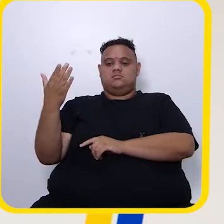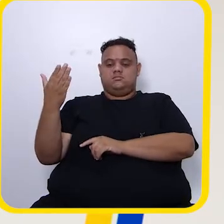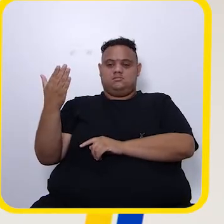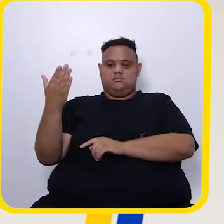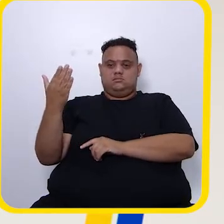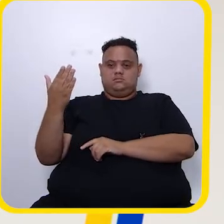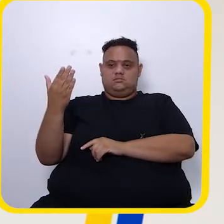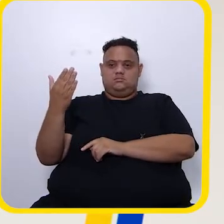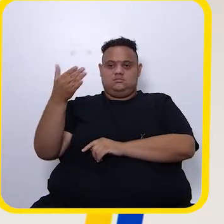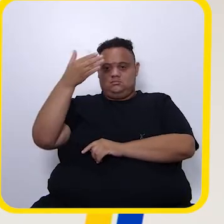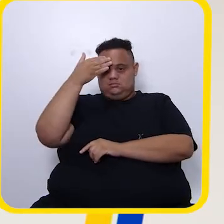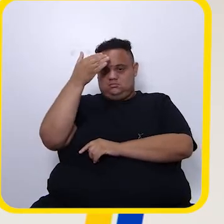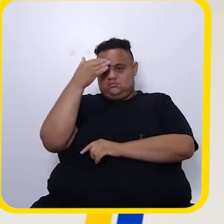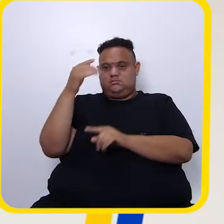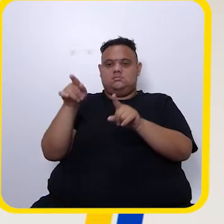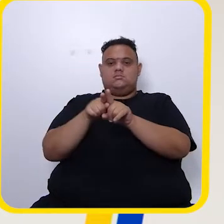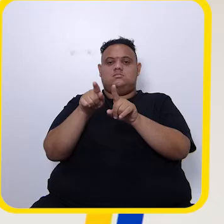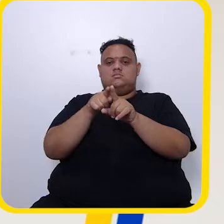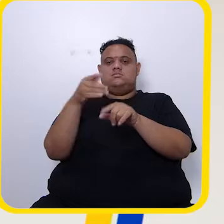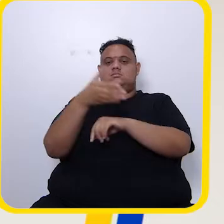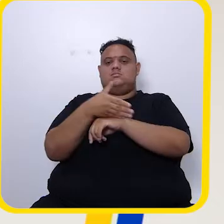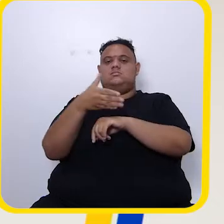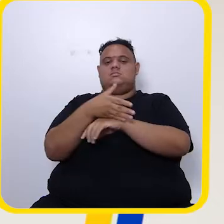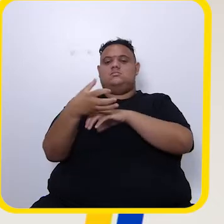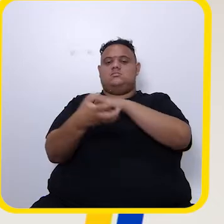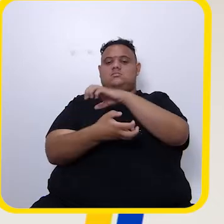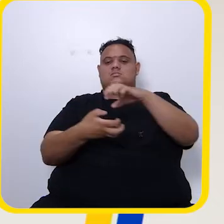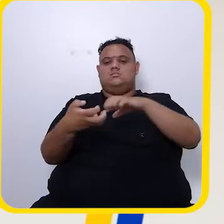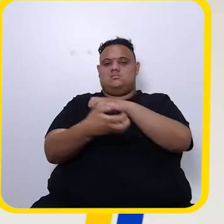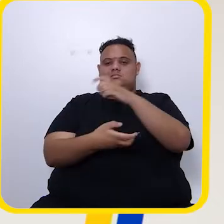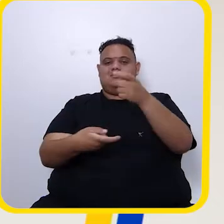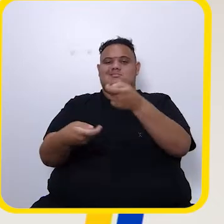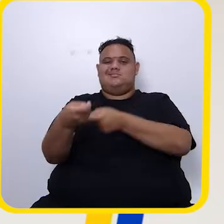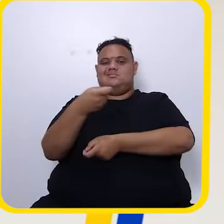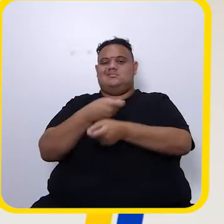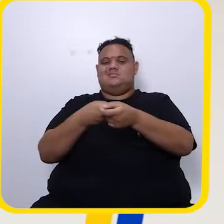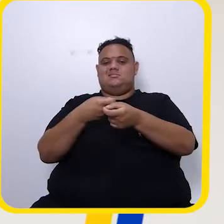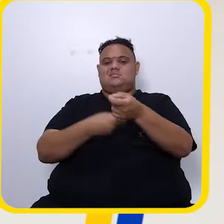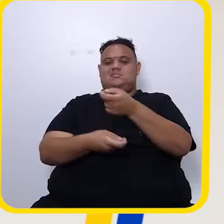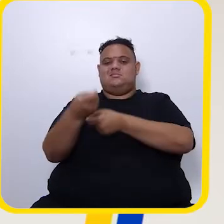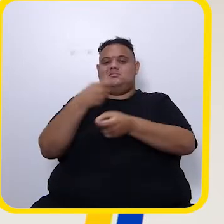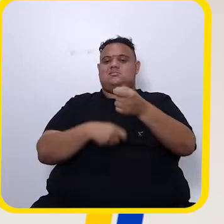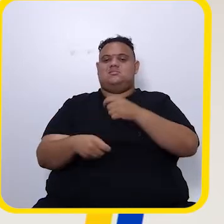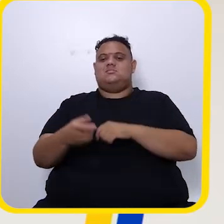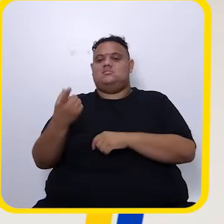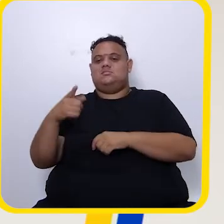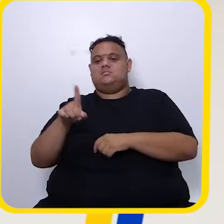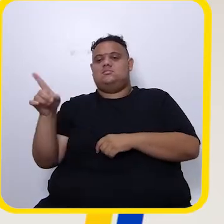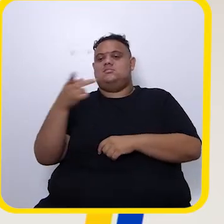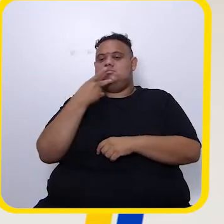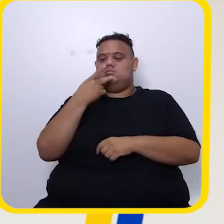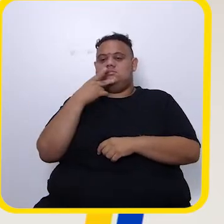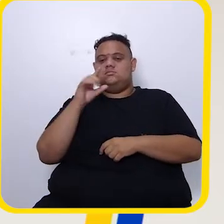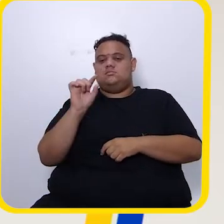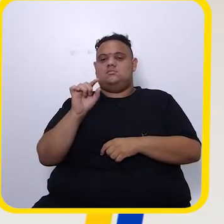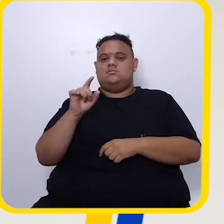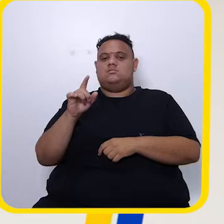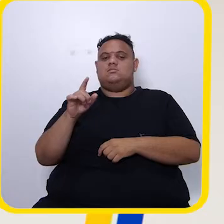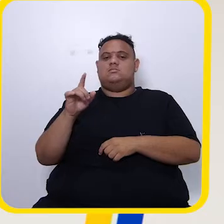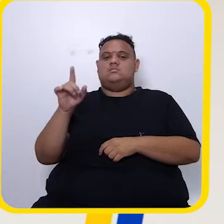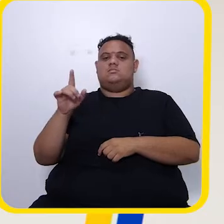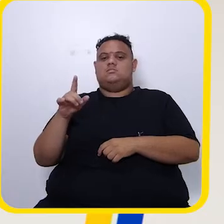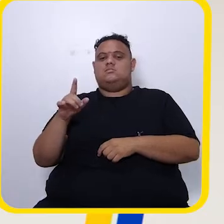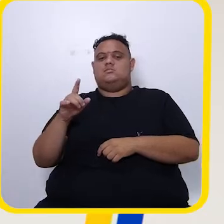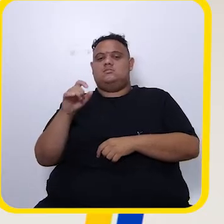né, ele também entrou em uma crise econômica, né, e aí a gente vai falar um pouco sobre